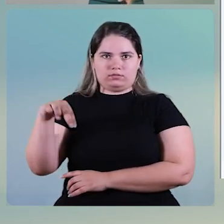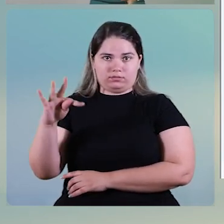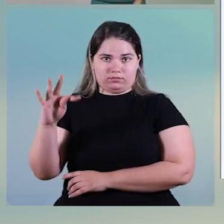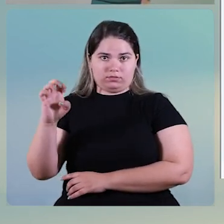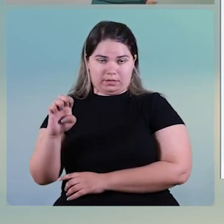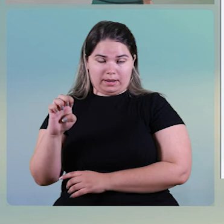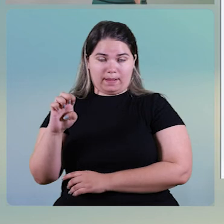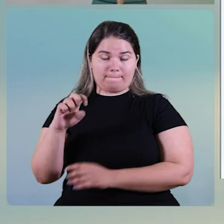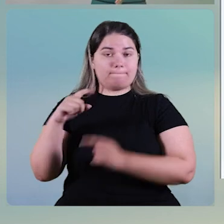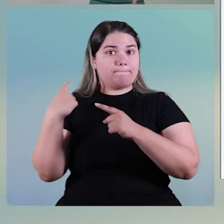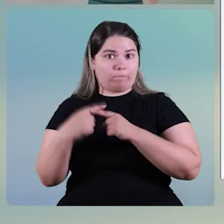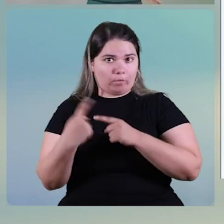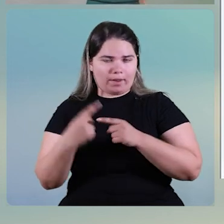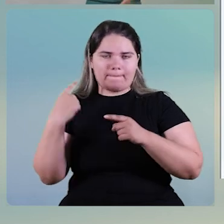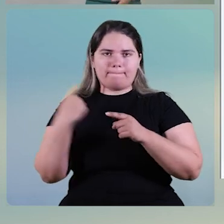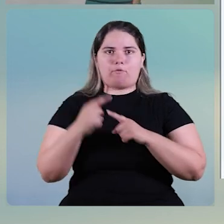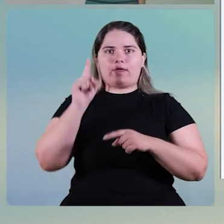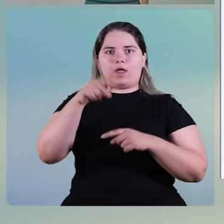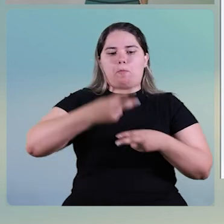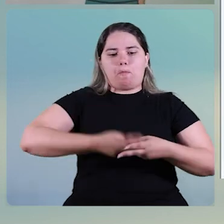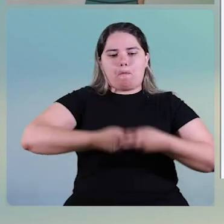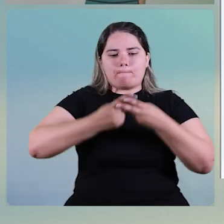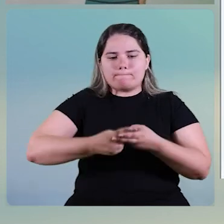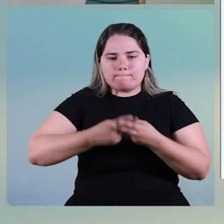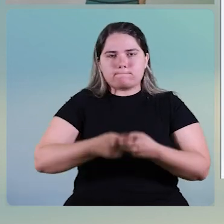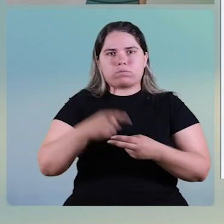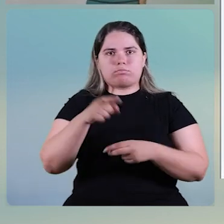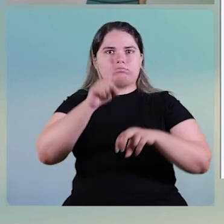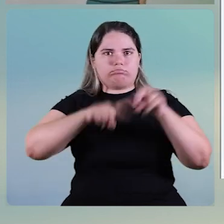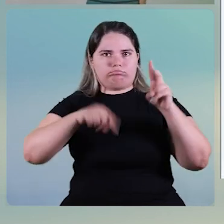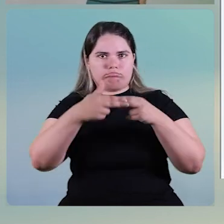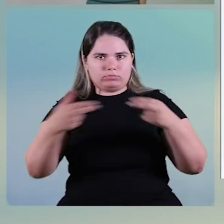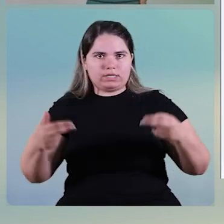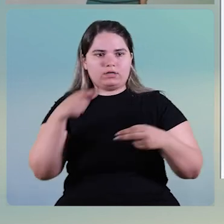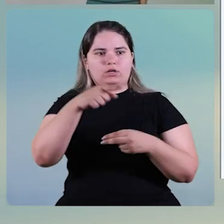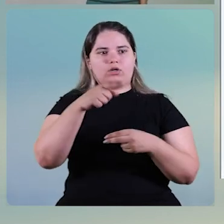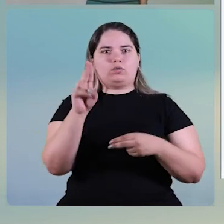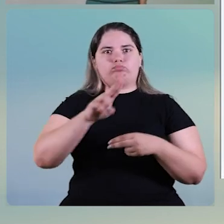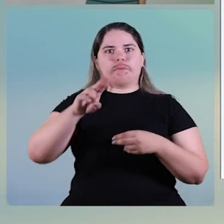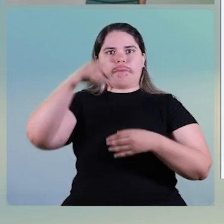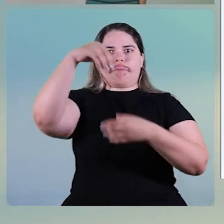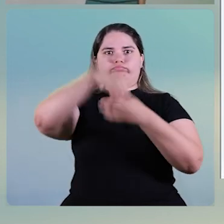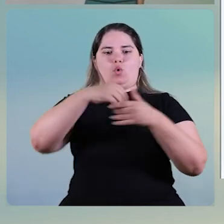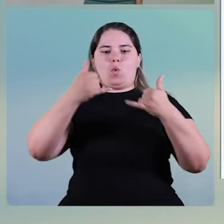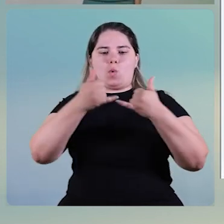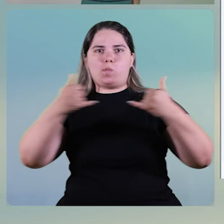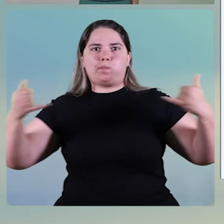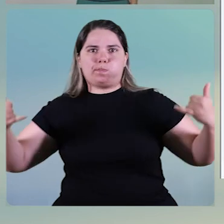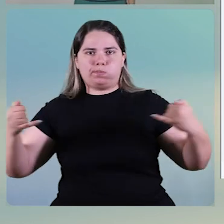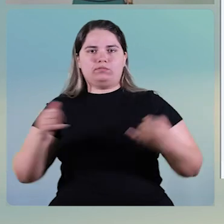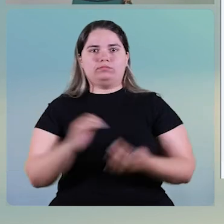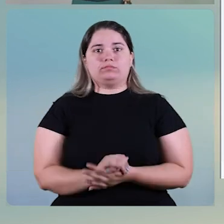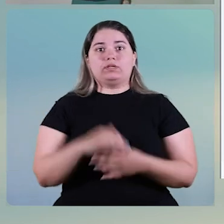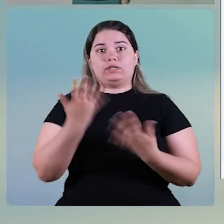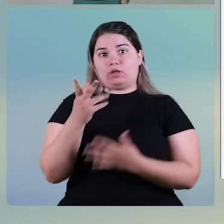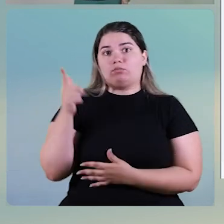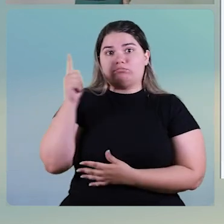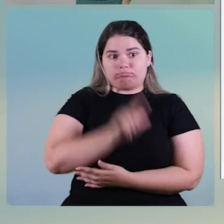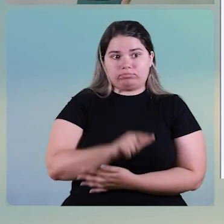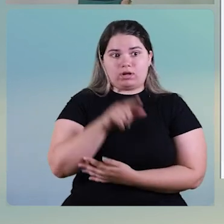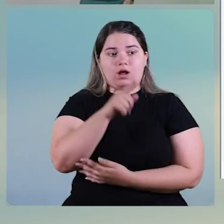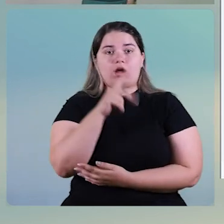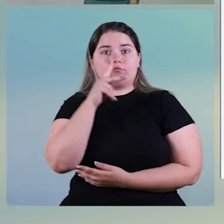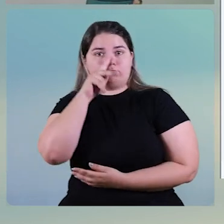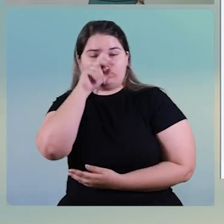da carga que está entre as extremidades da barra, tá? E aí, no equilíbrio, novamente a força